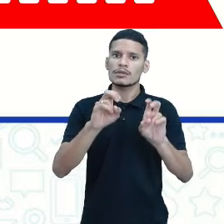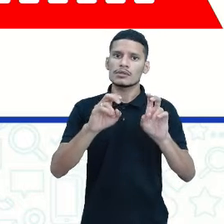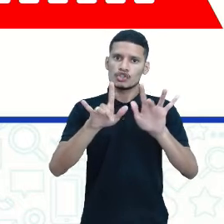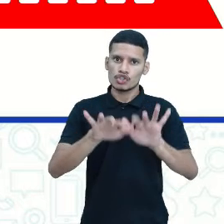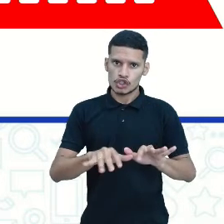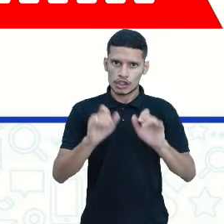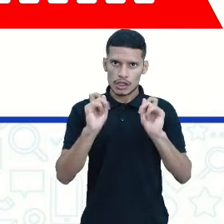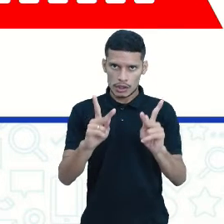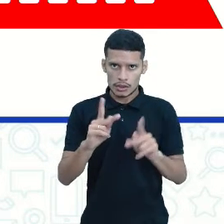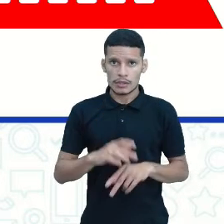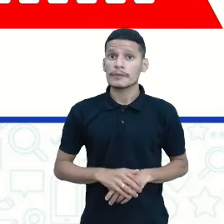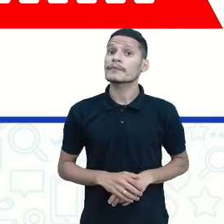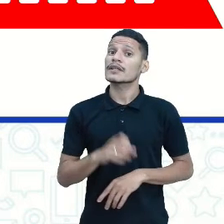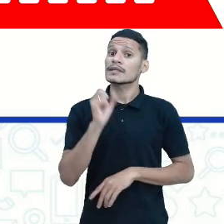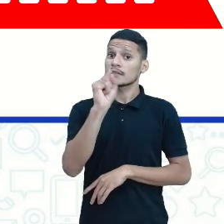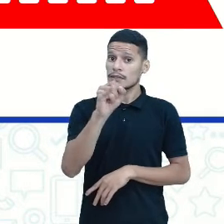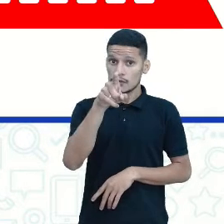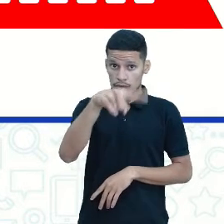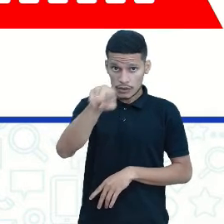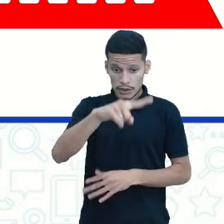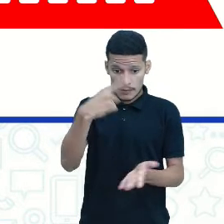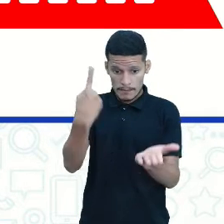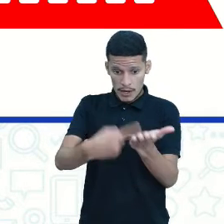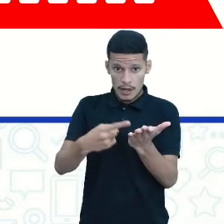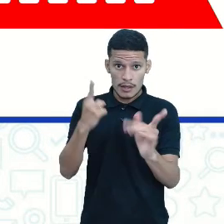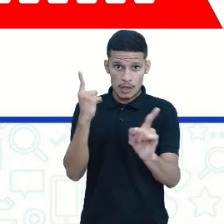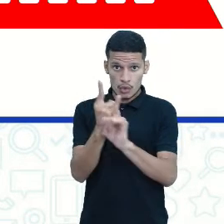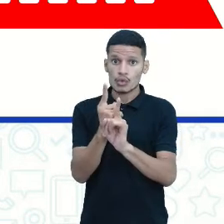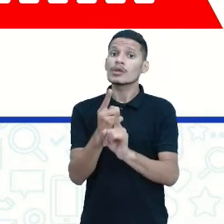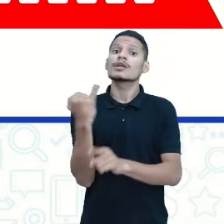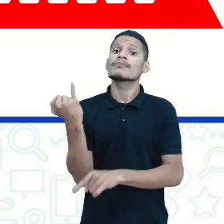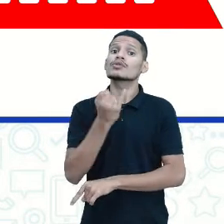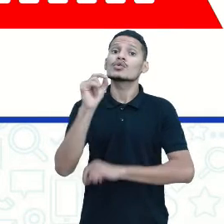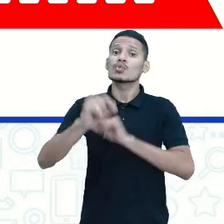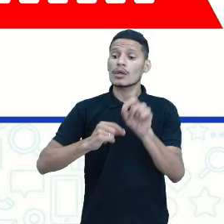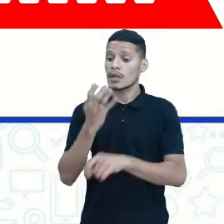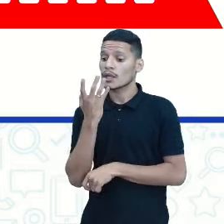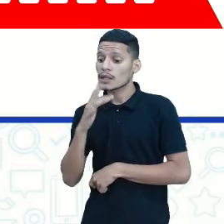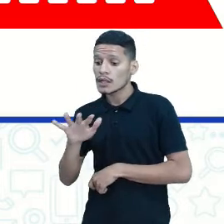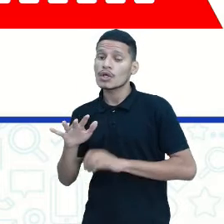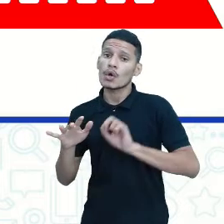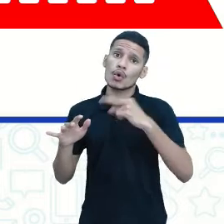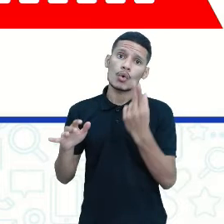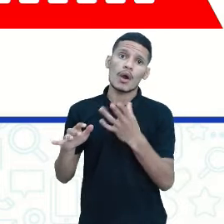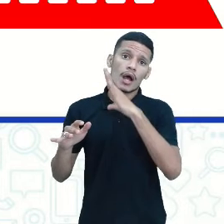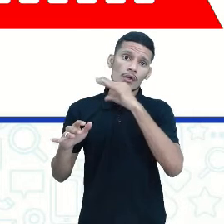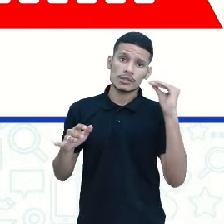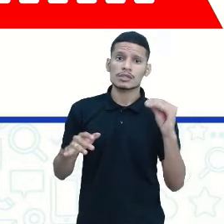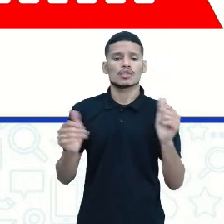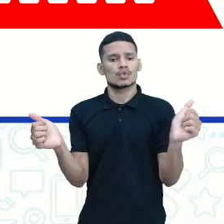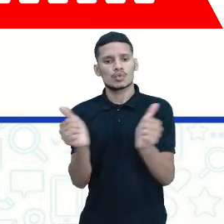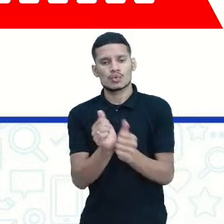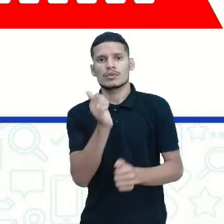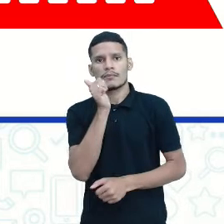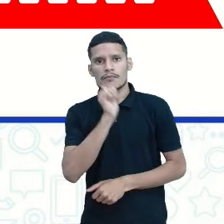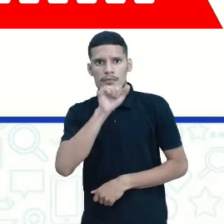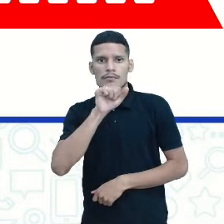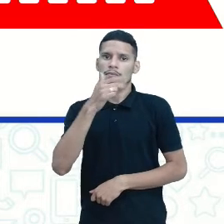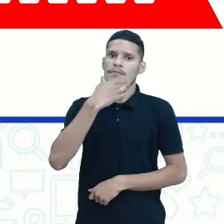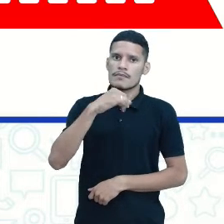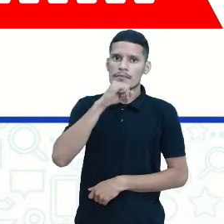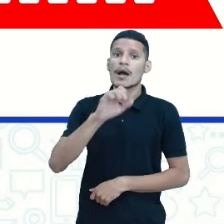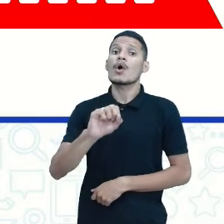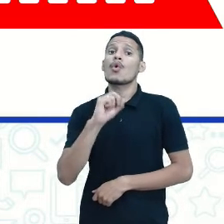tá? E, se for planejado um encontro, é importante que a criança ou adolescente seja acompanhado por um dos pais ou por um